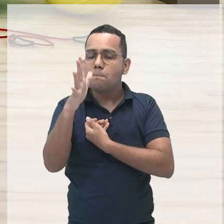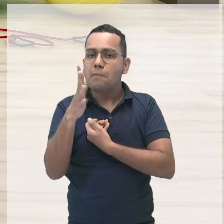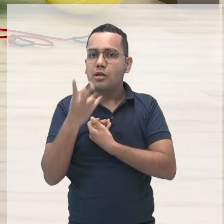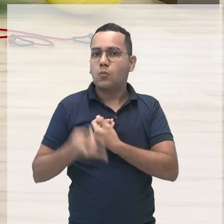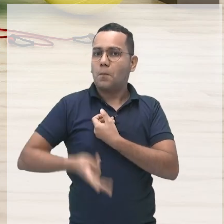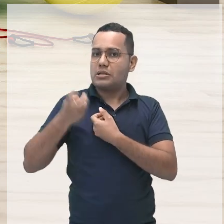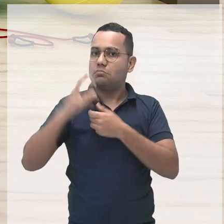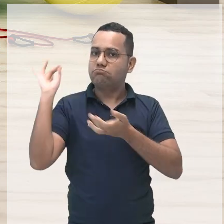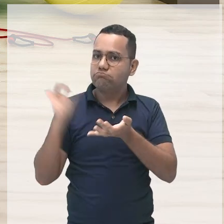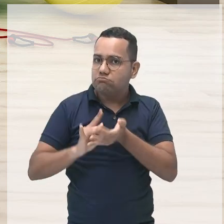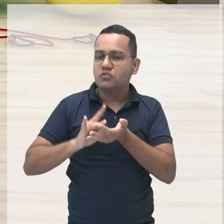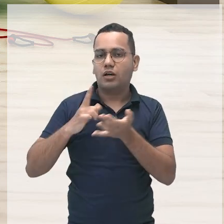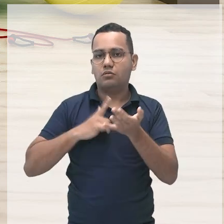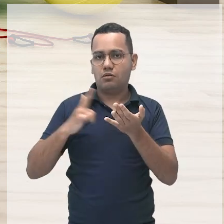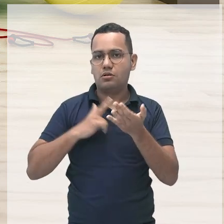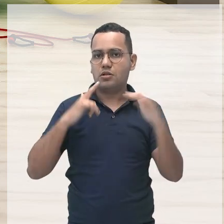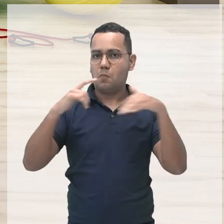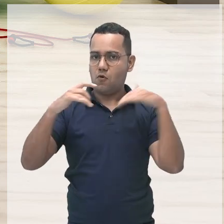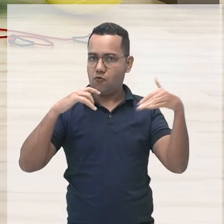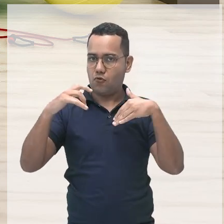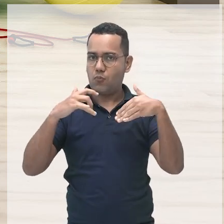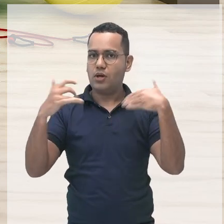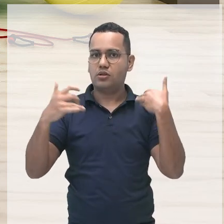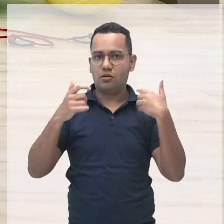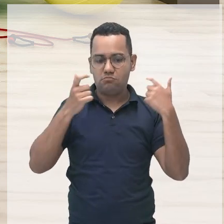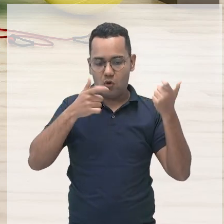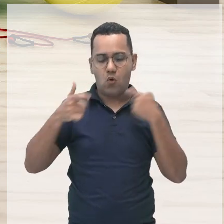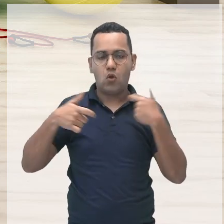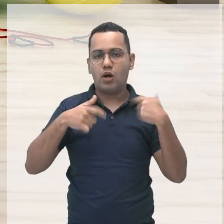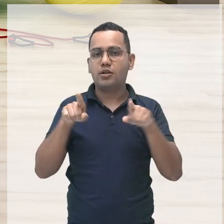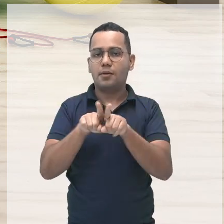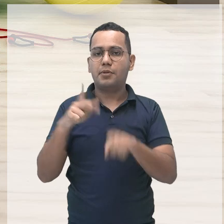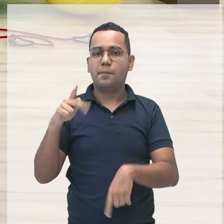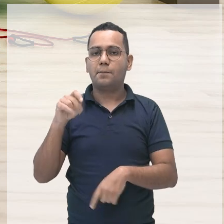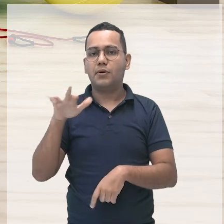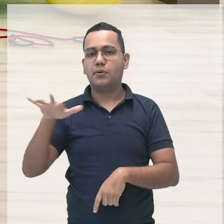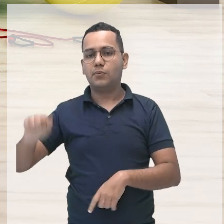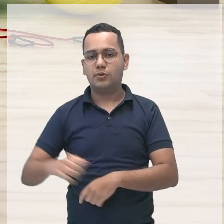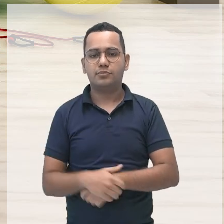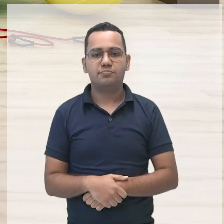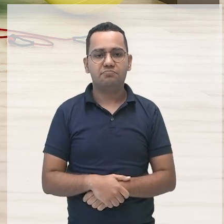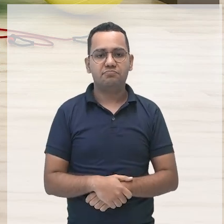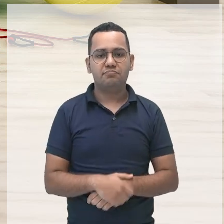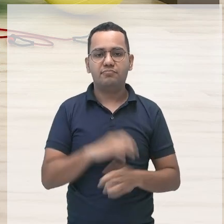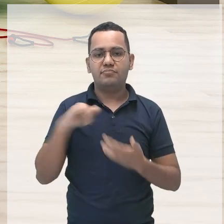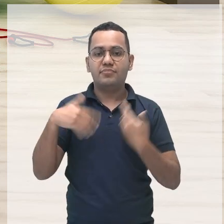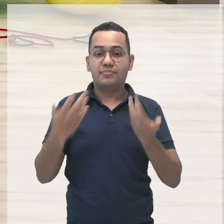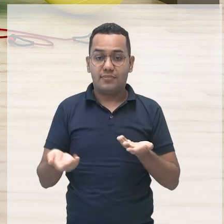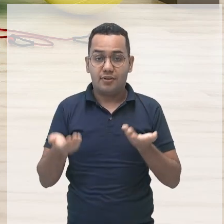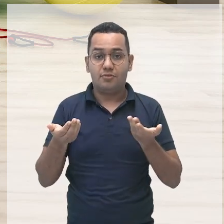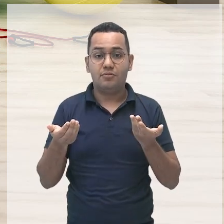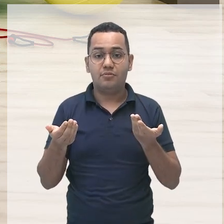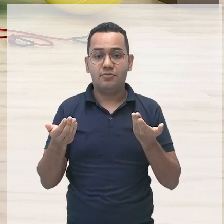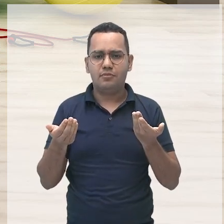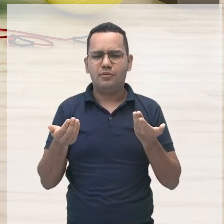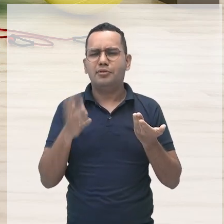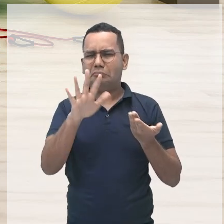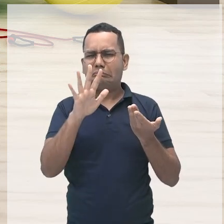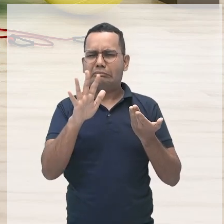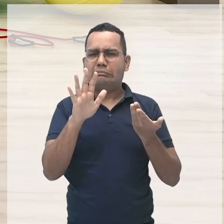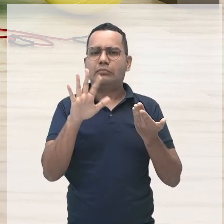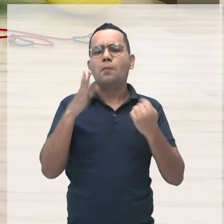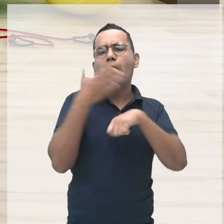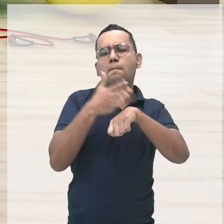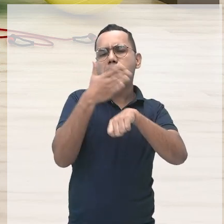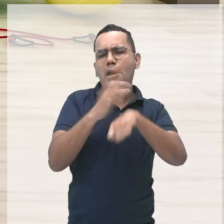o músculo contraído nesse momento, ok? Muito bem, então a gente conseguiu aqui finalizar uma simulação